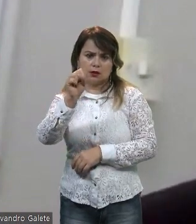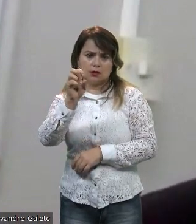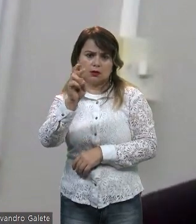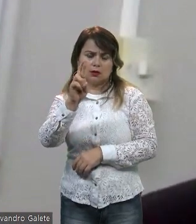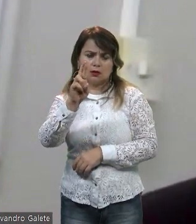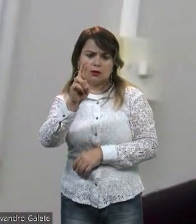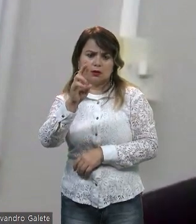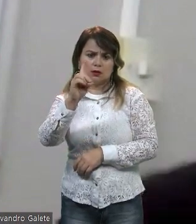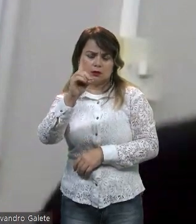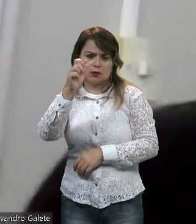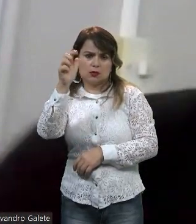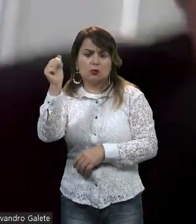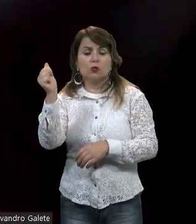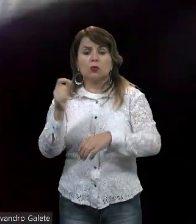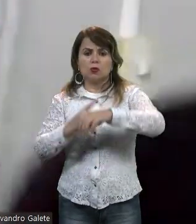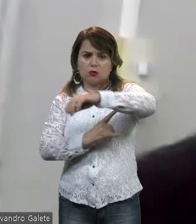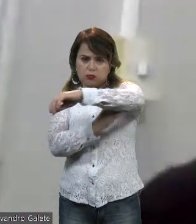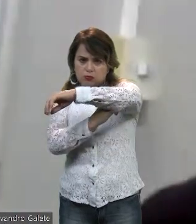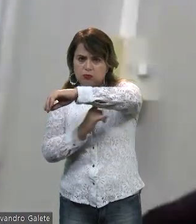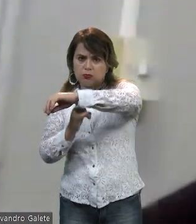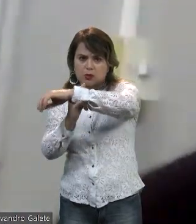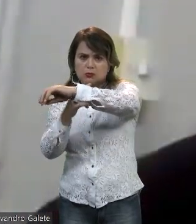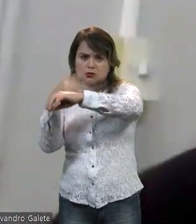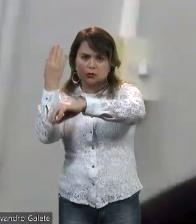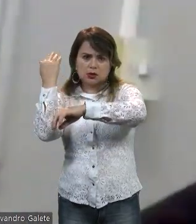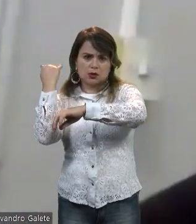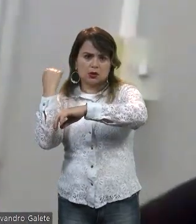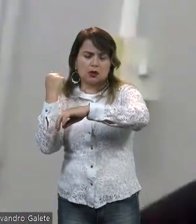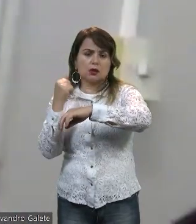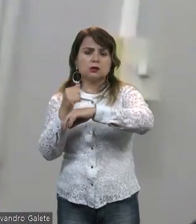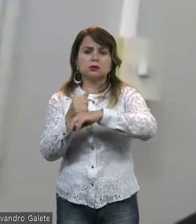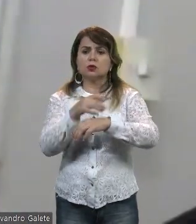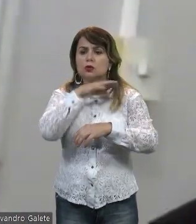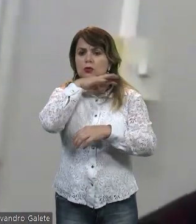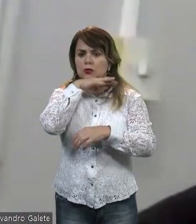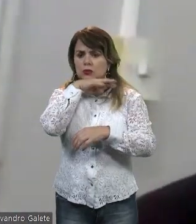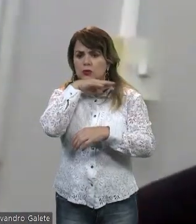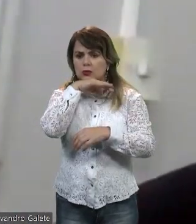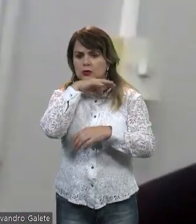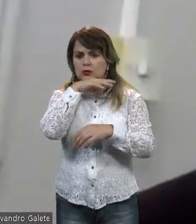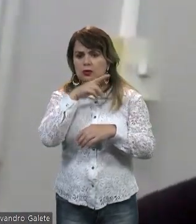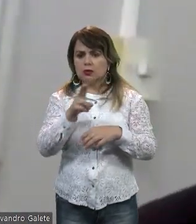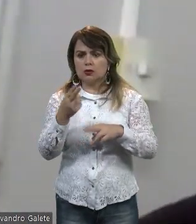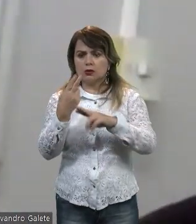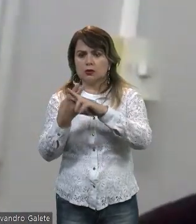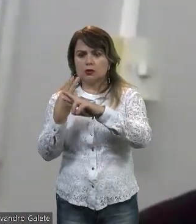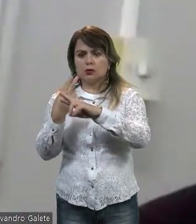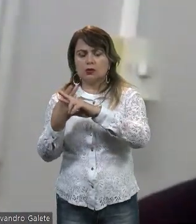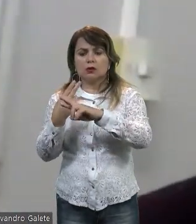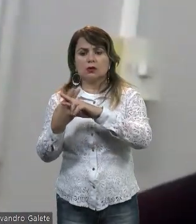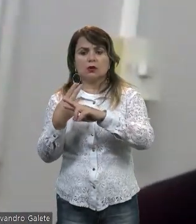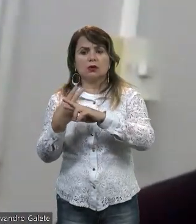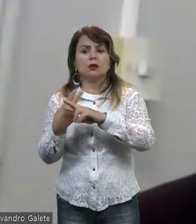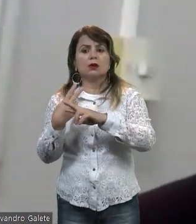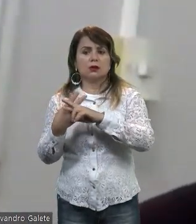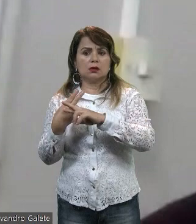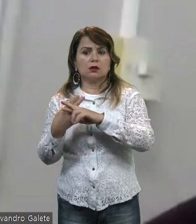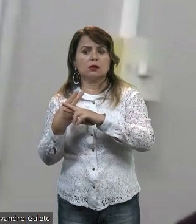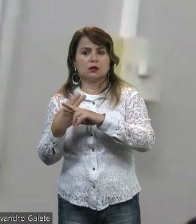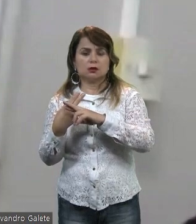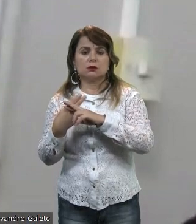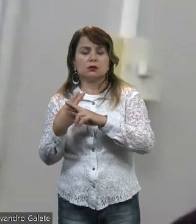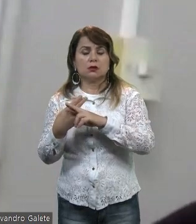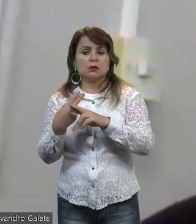estava lá há mais de 10, 11 anos sem acesso e sem condições de uso, porque ela rodou com as enchentes, e que graças